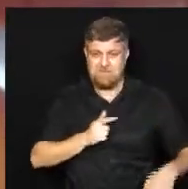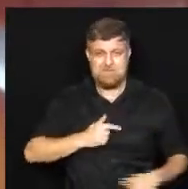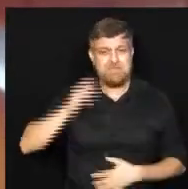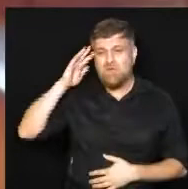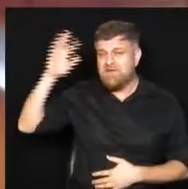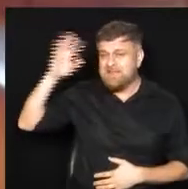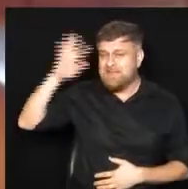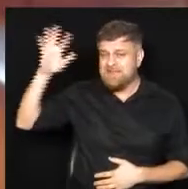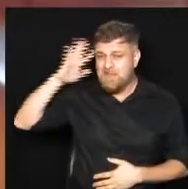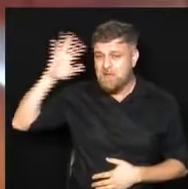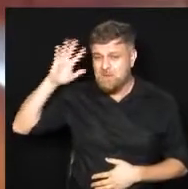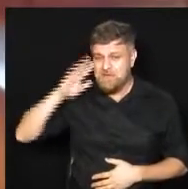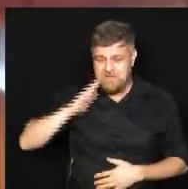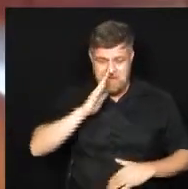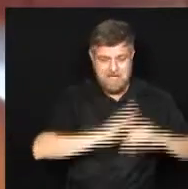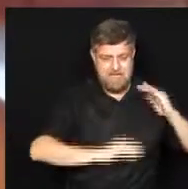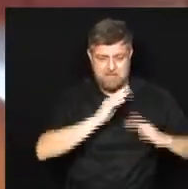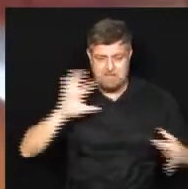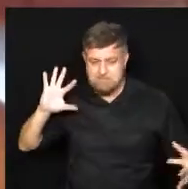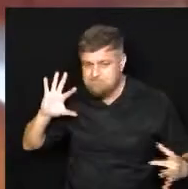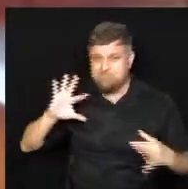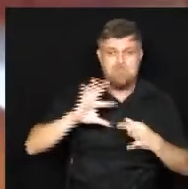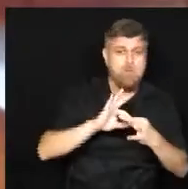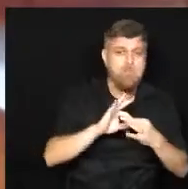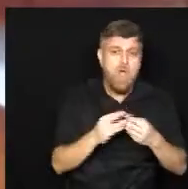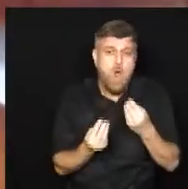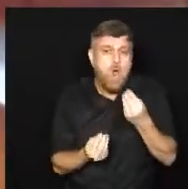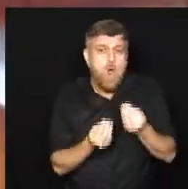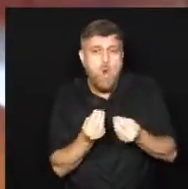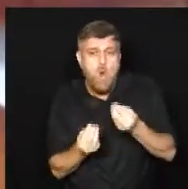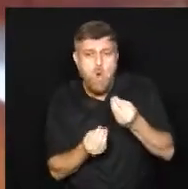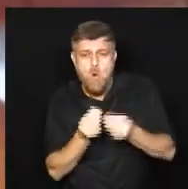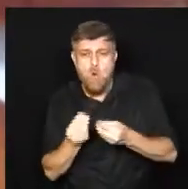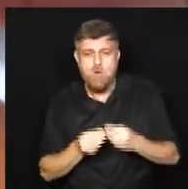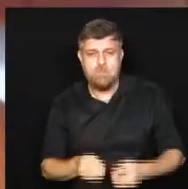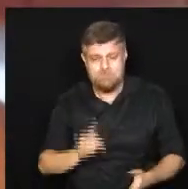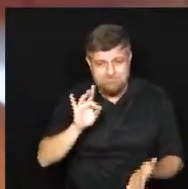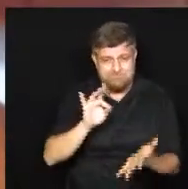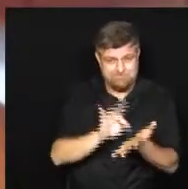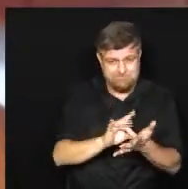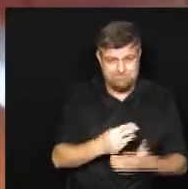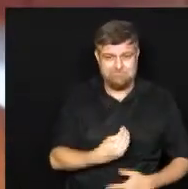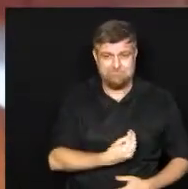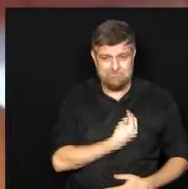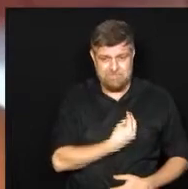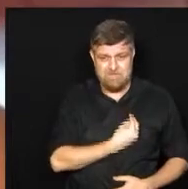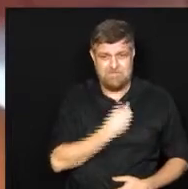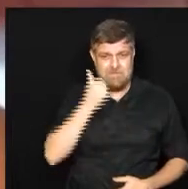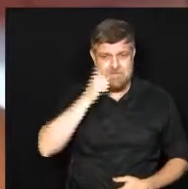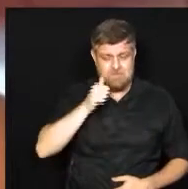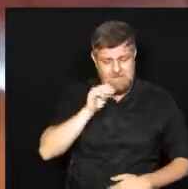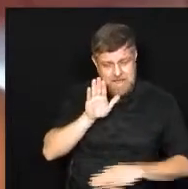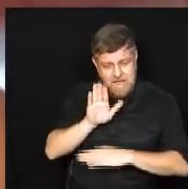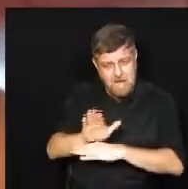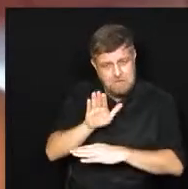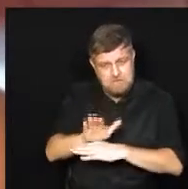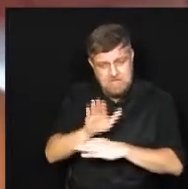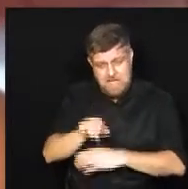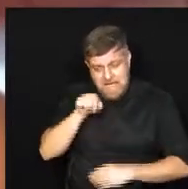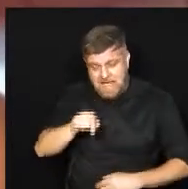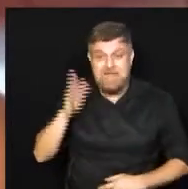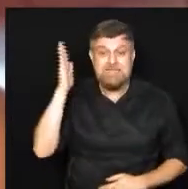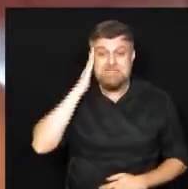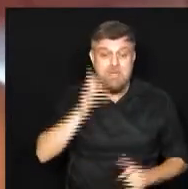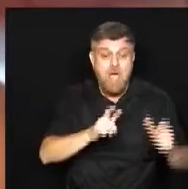do papel, né? Como é que a lei se torna concreto e real na vida das mulheres, de forma que as mulheres saibam a